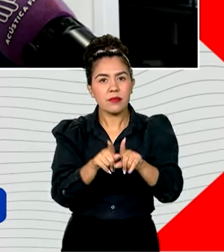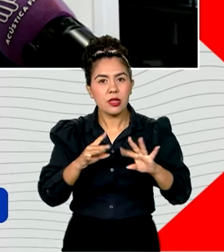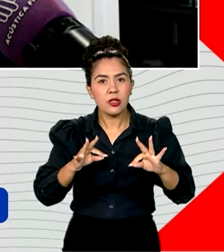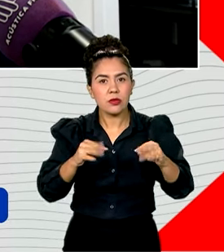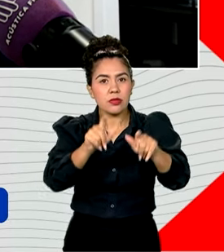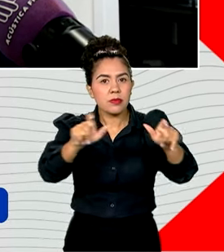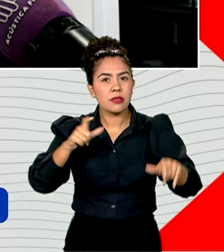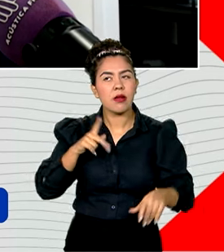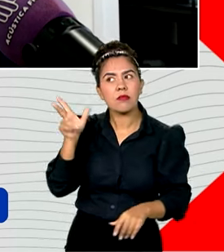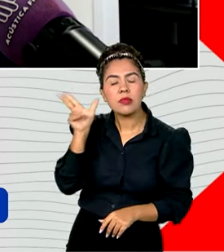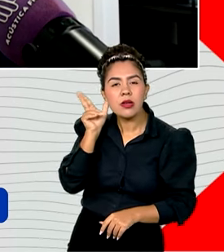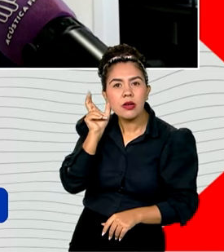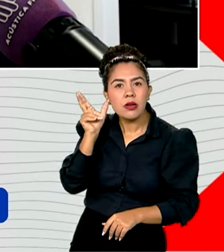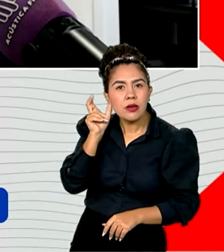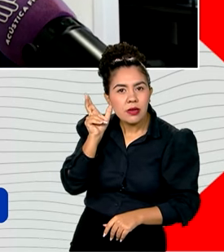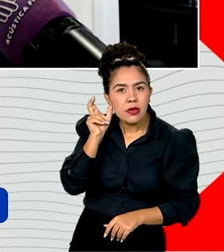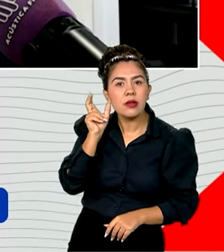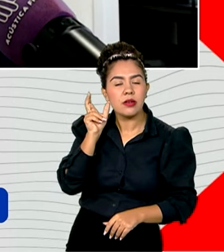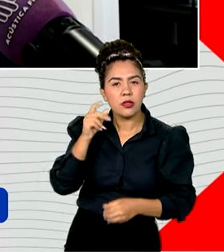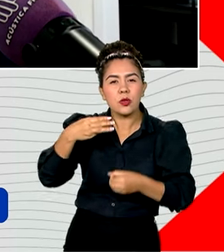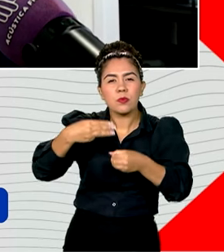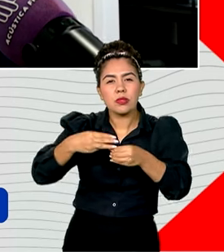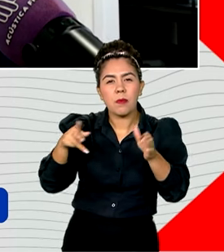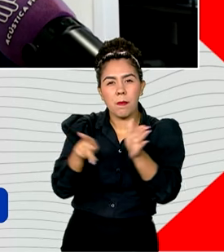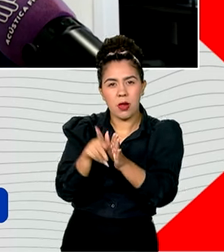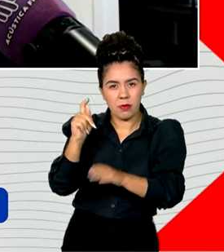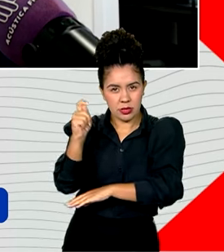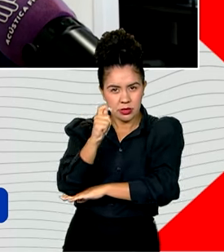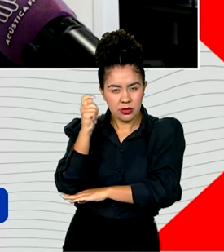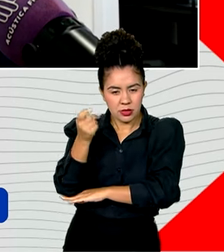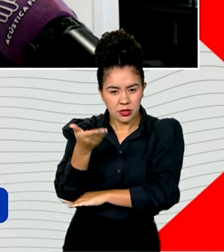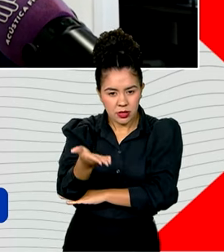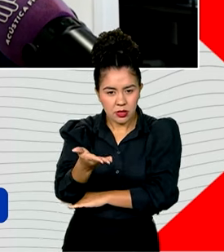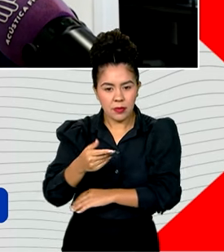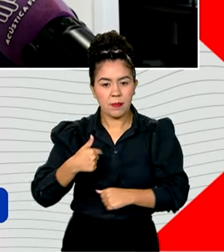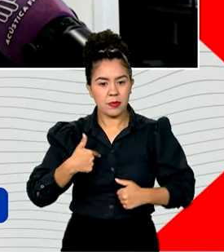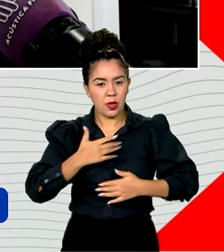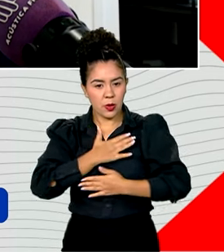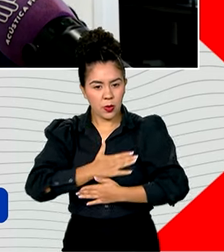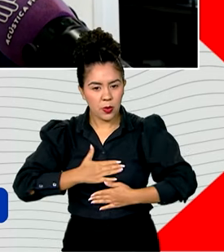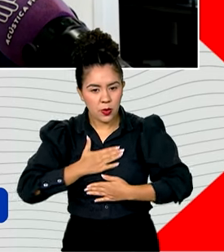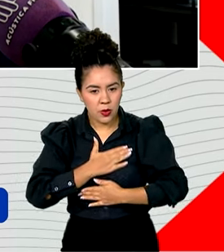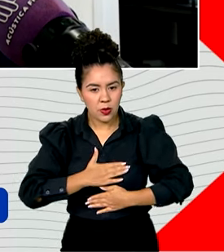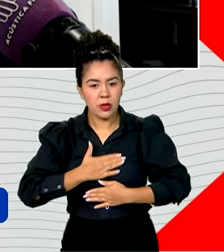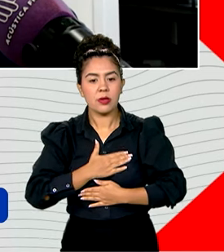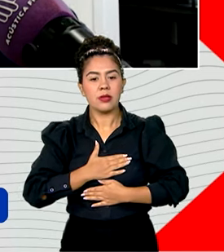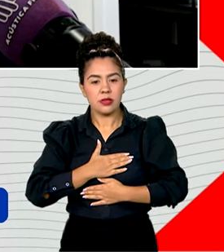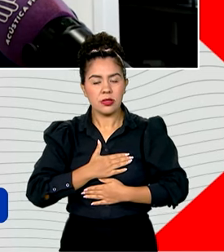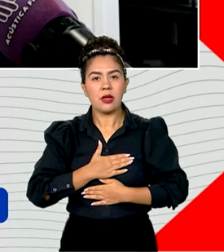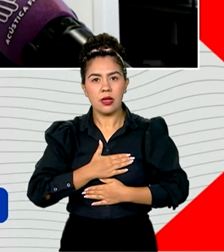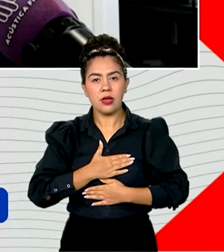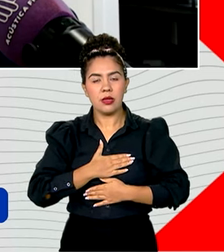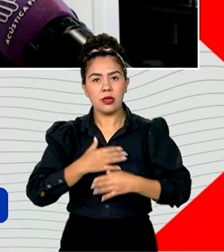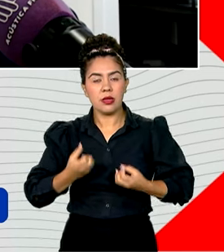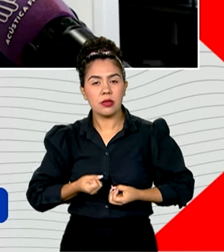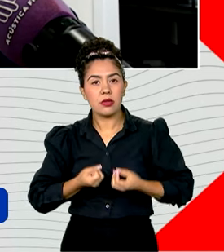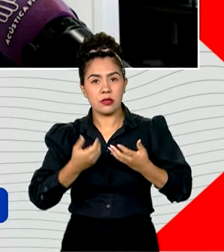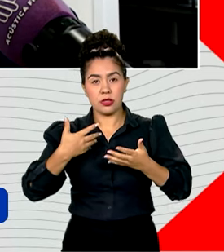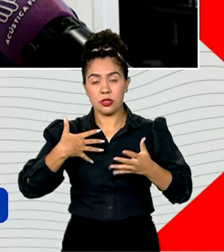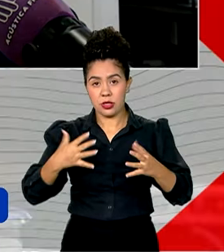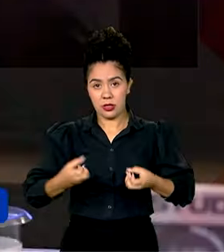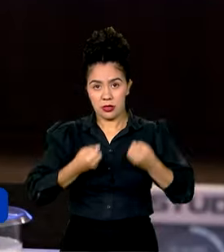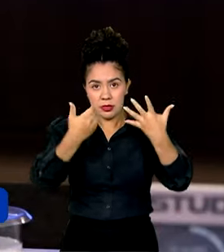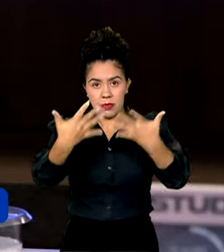acompanha aí de camacuan primeiro assim eu quero fortalecer reforçar os termos da nota do ministro